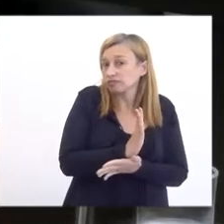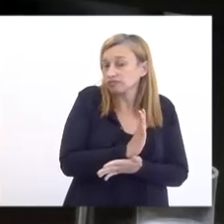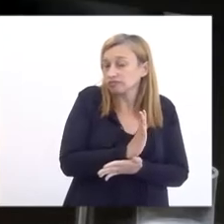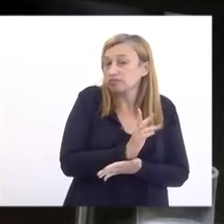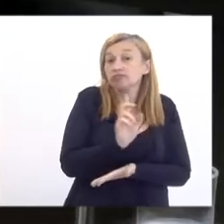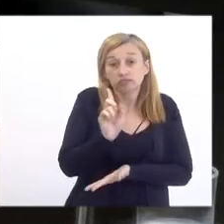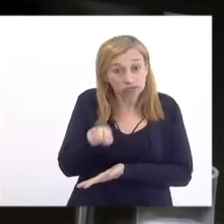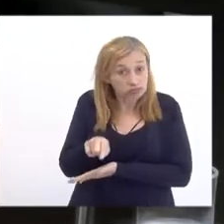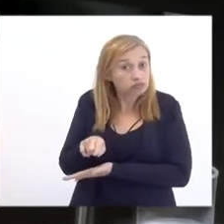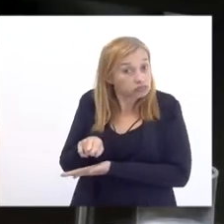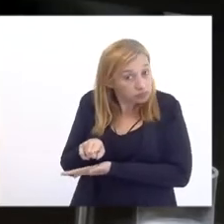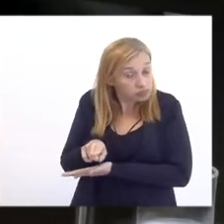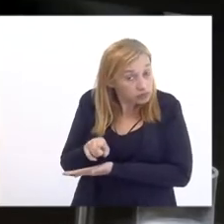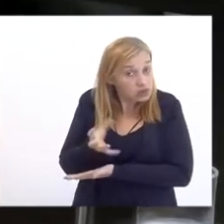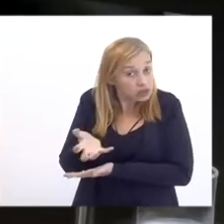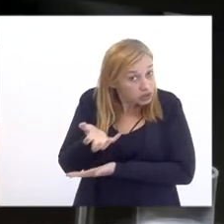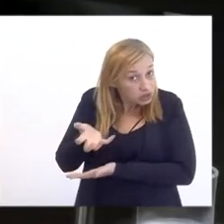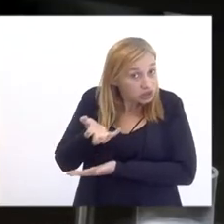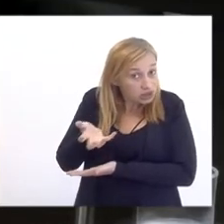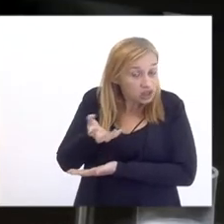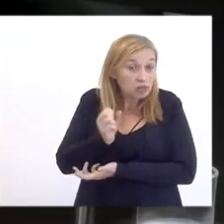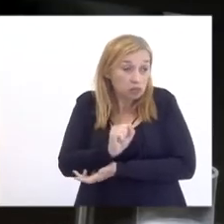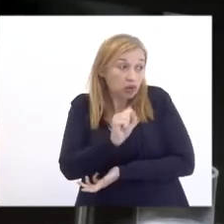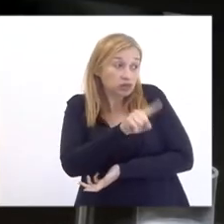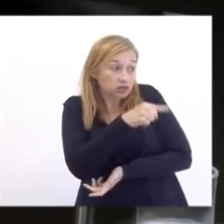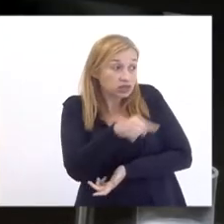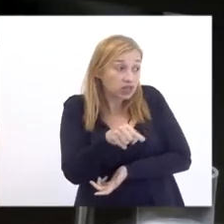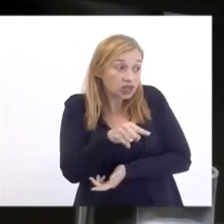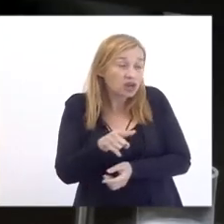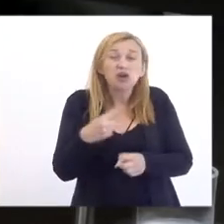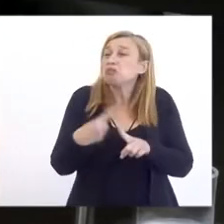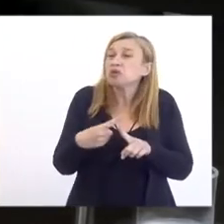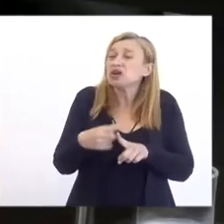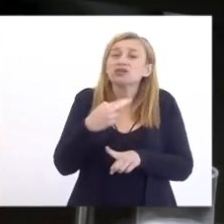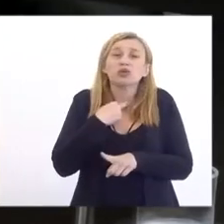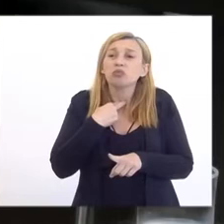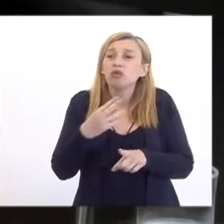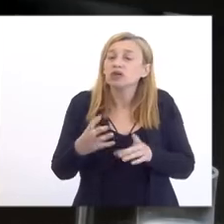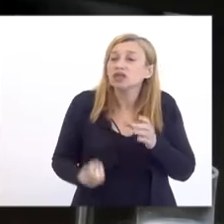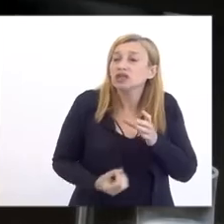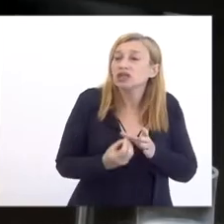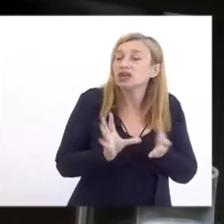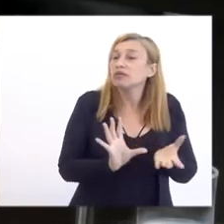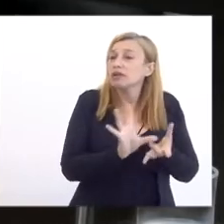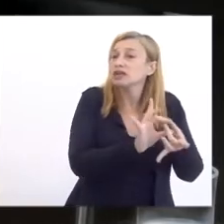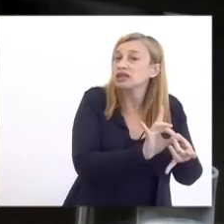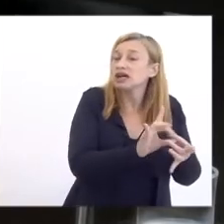né? Até se você quiser para rejeitar. Por que você não pode emendar o corpo?